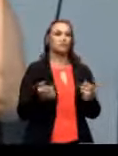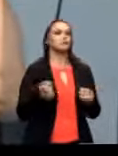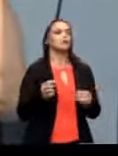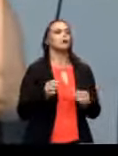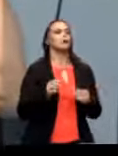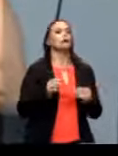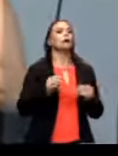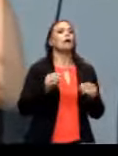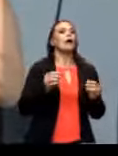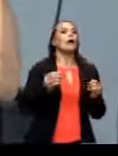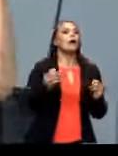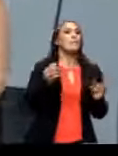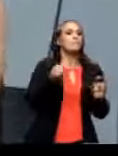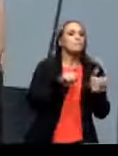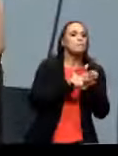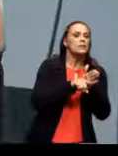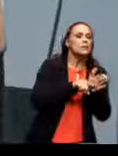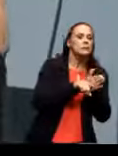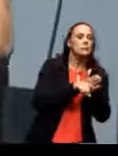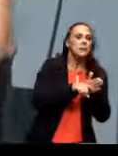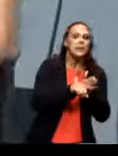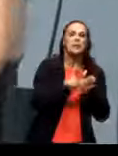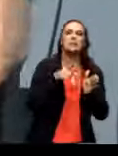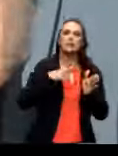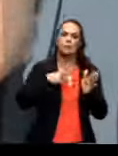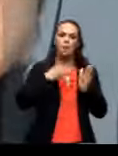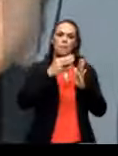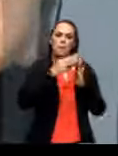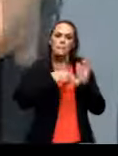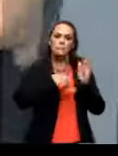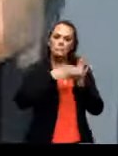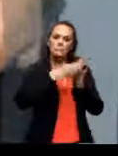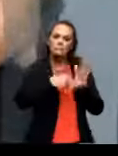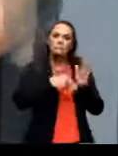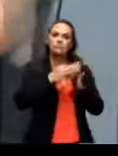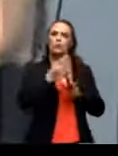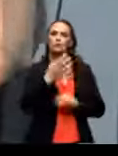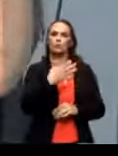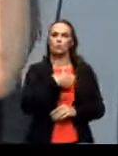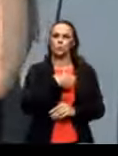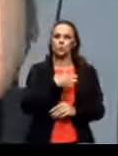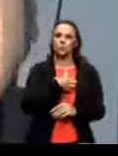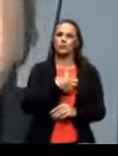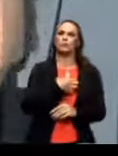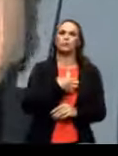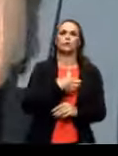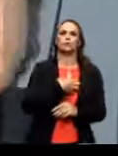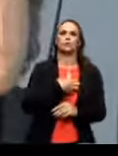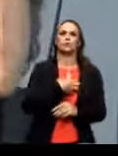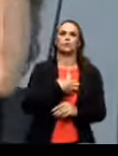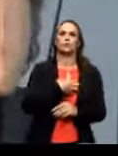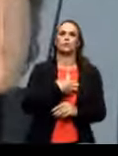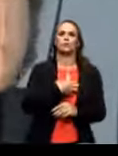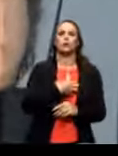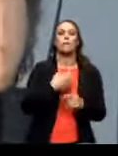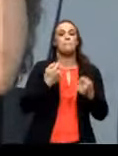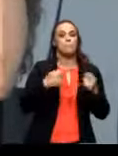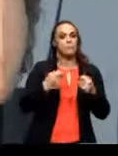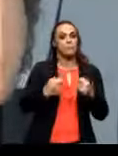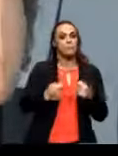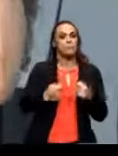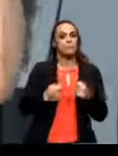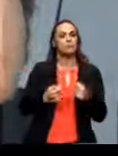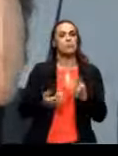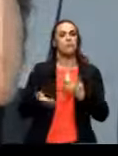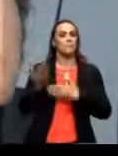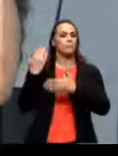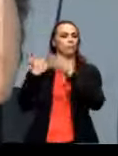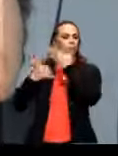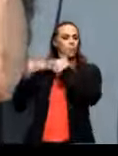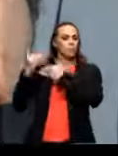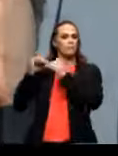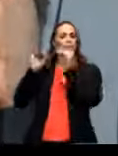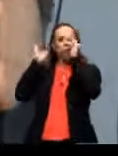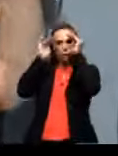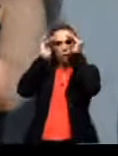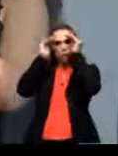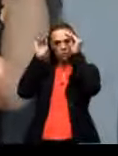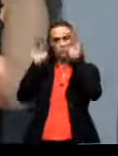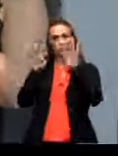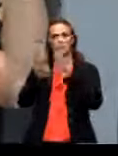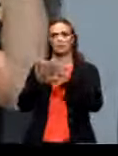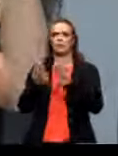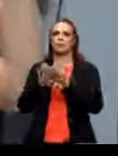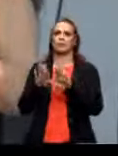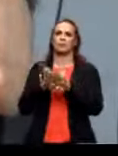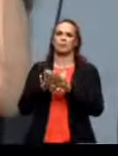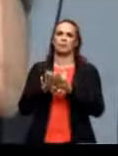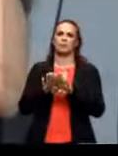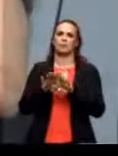método científico, mas a gente nunca pode deixar de não respeitar essa ciência que foi feita